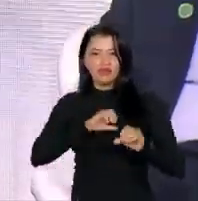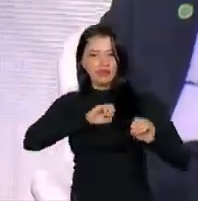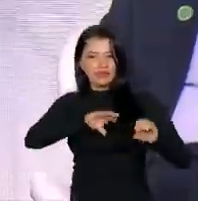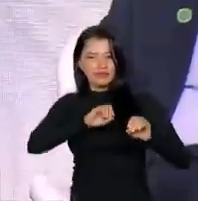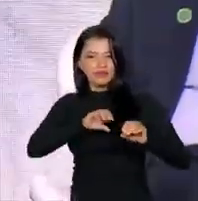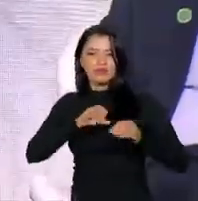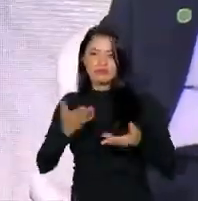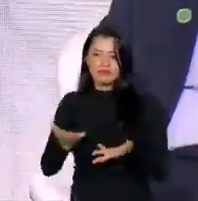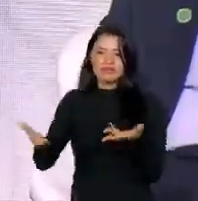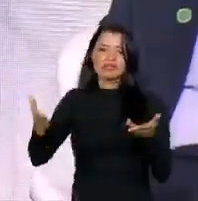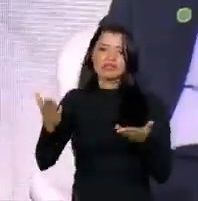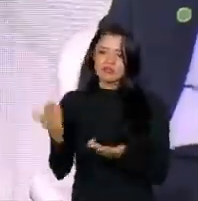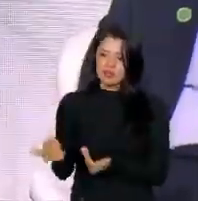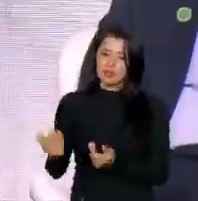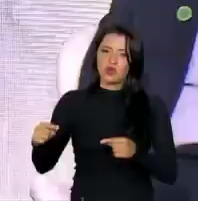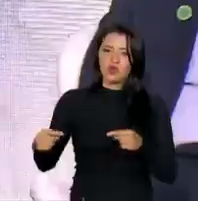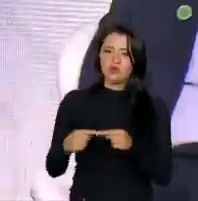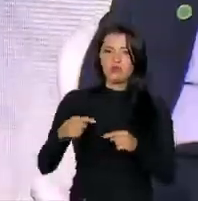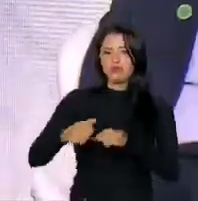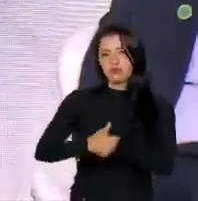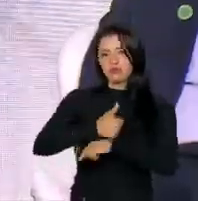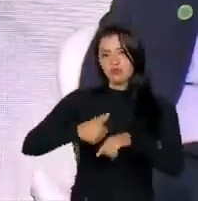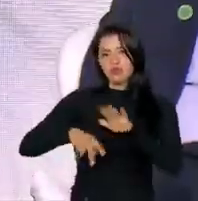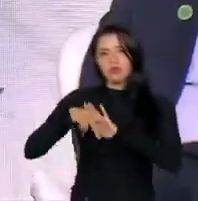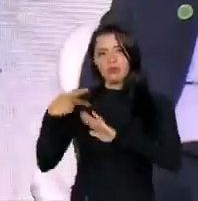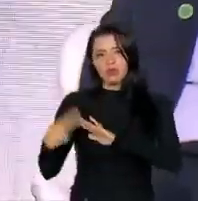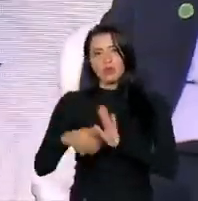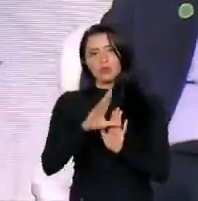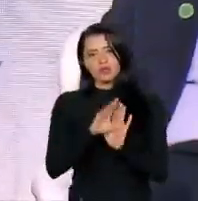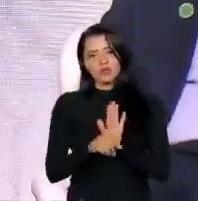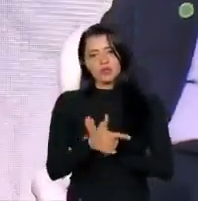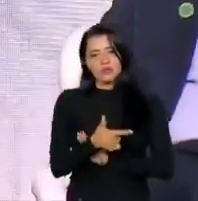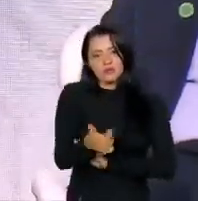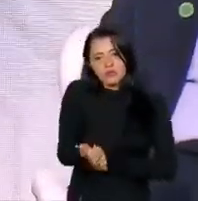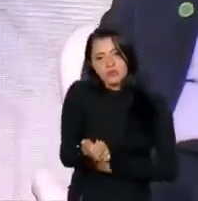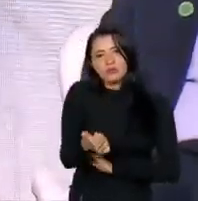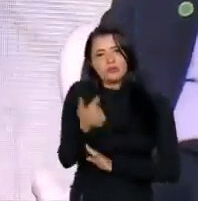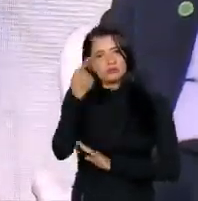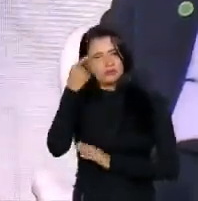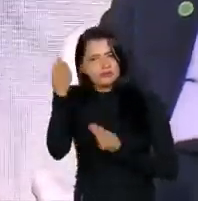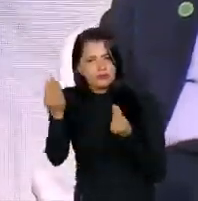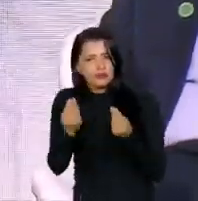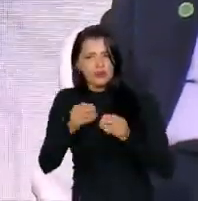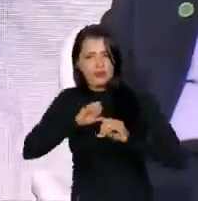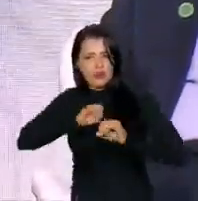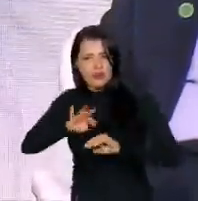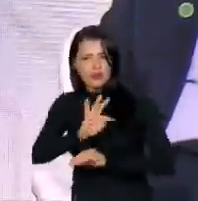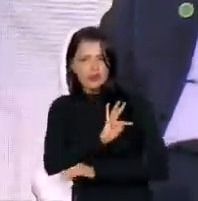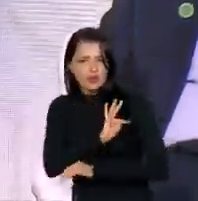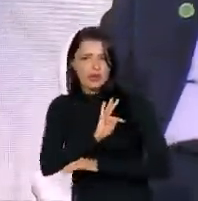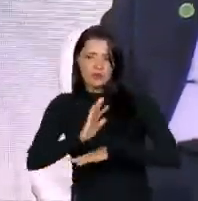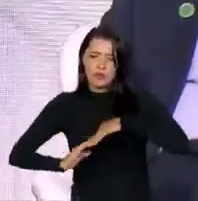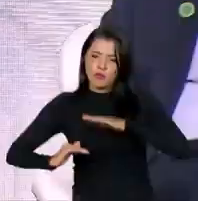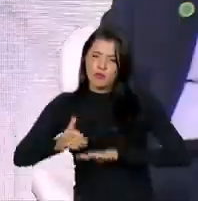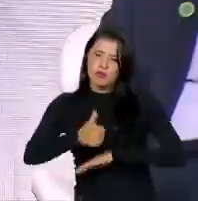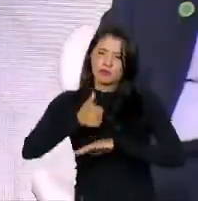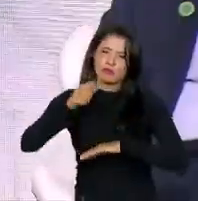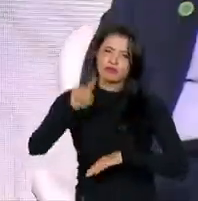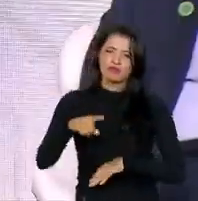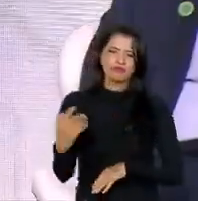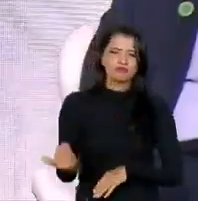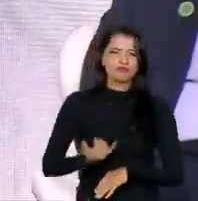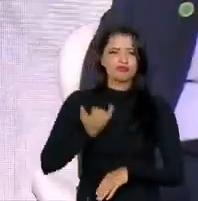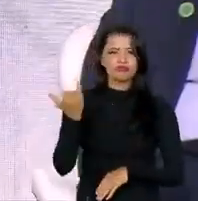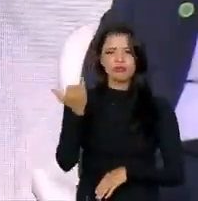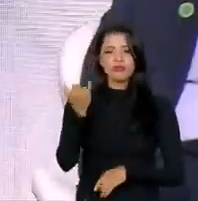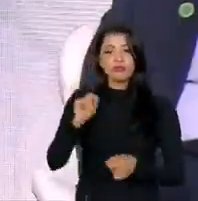esses jovens para essas profissões do século XXI, né, pensar na educação técnica profissionalizante, isso é muito